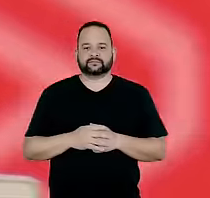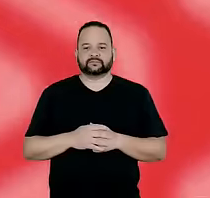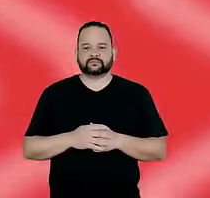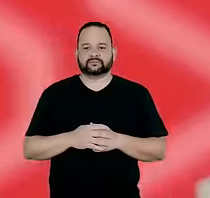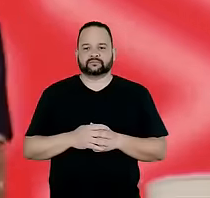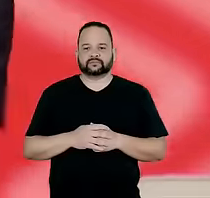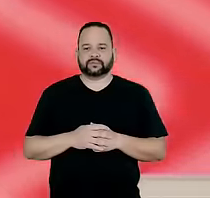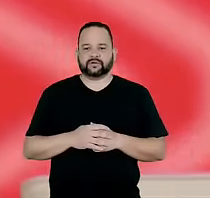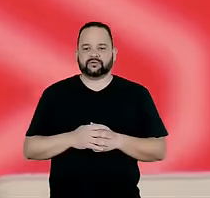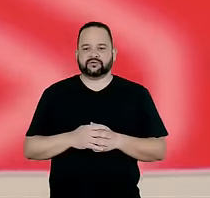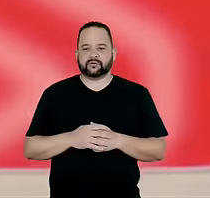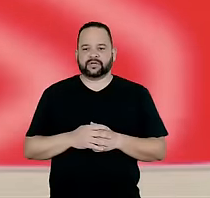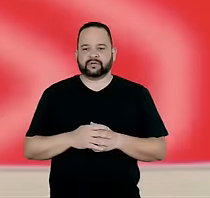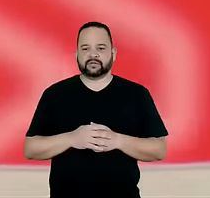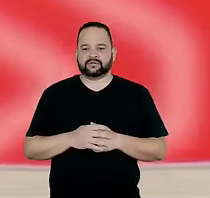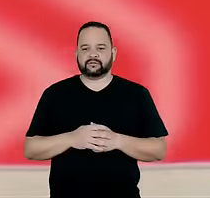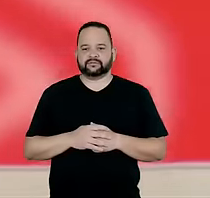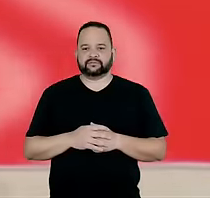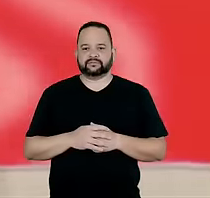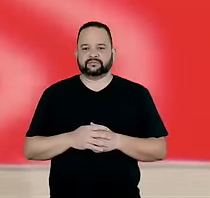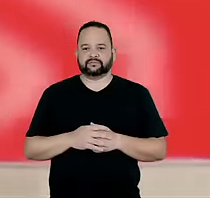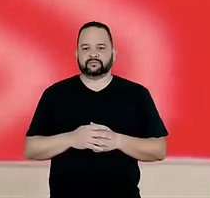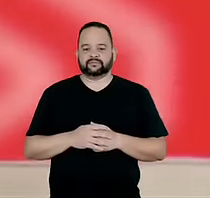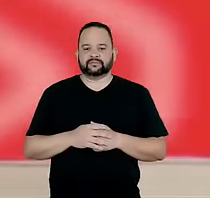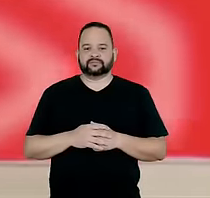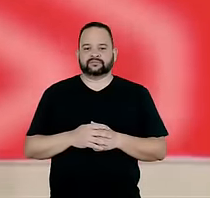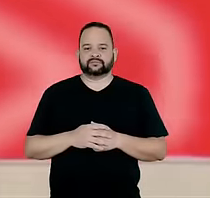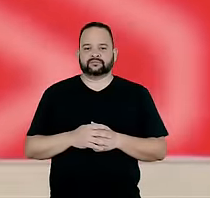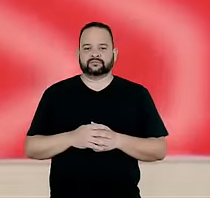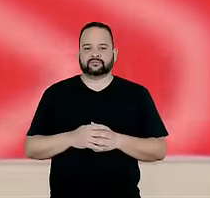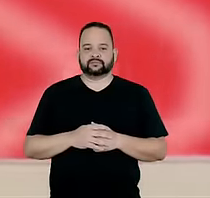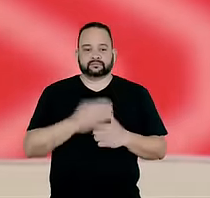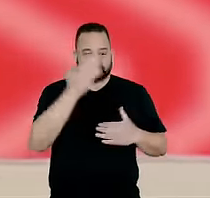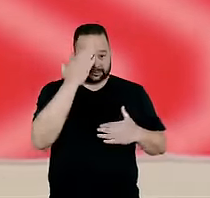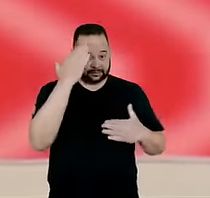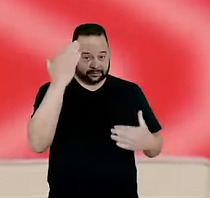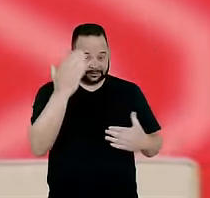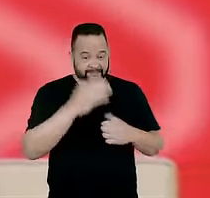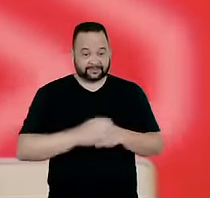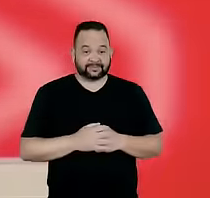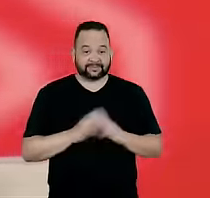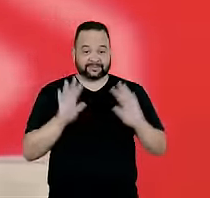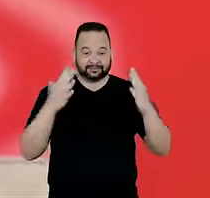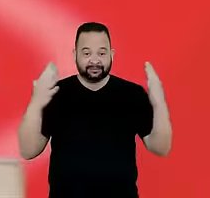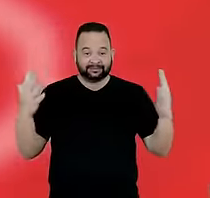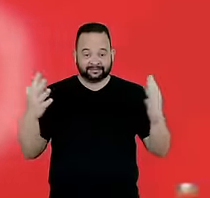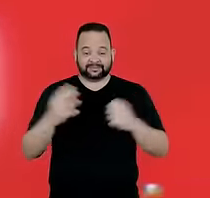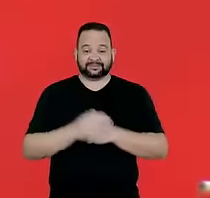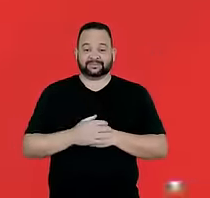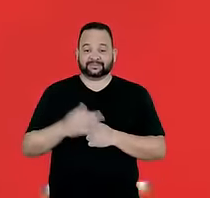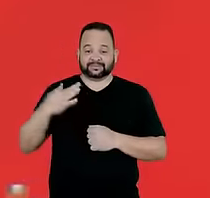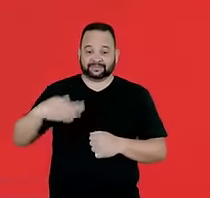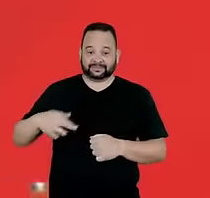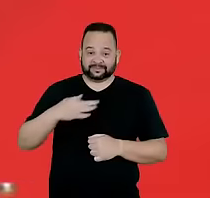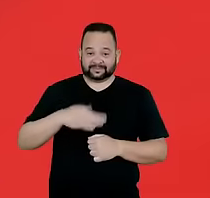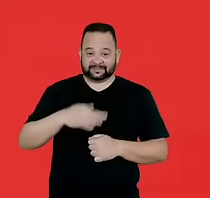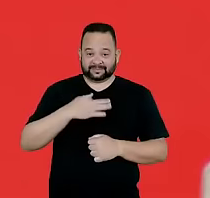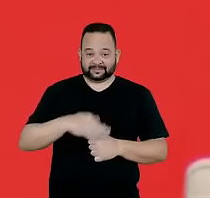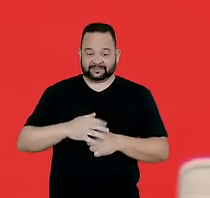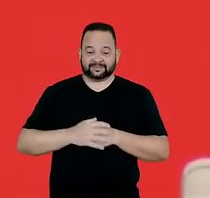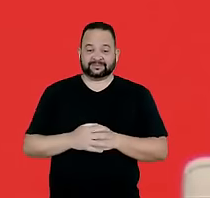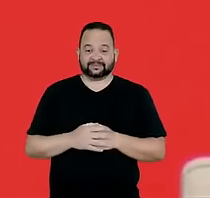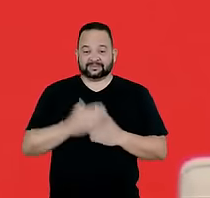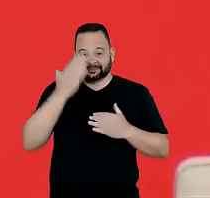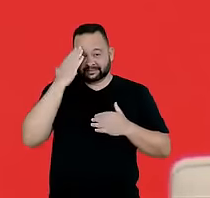gente Obrigado Bruno saudações tricolores eh obrigado pessoal obrigado aos nossos